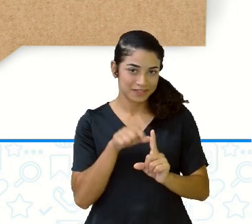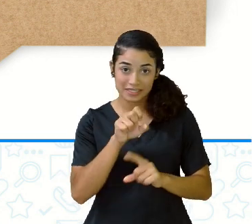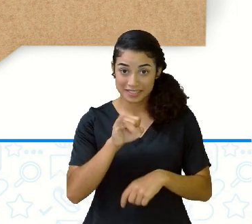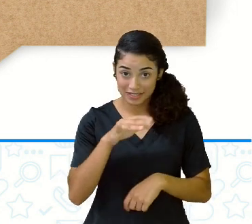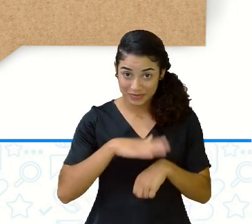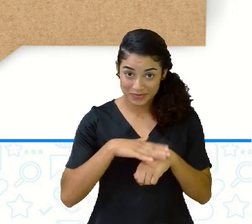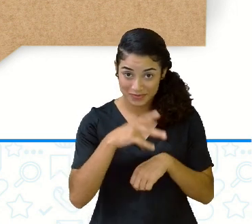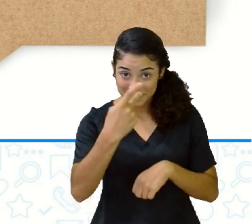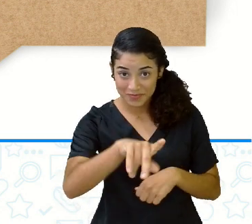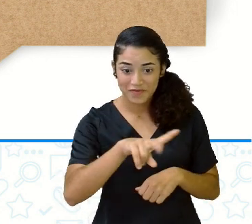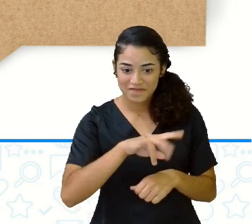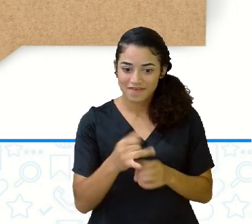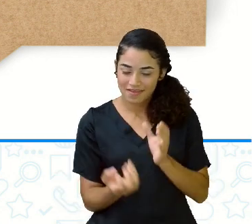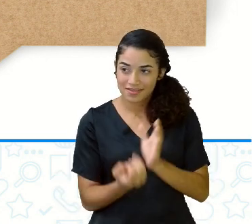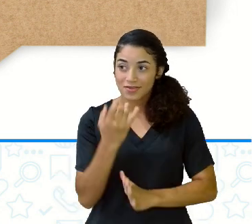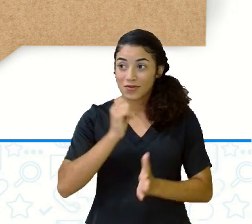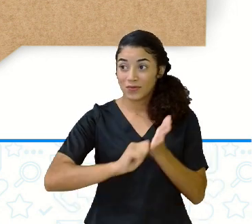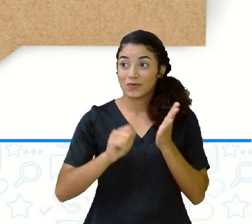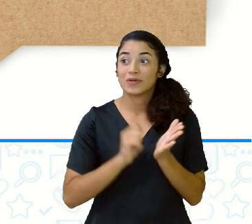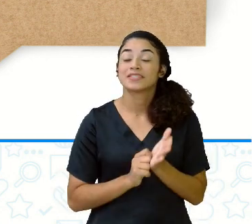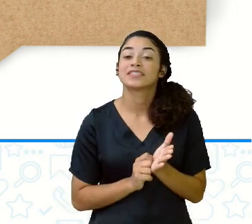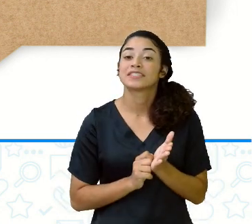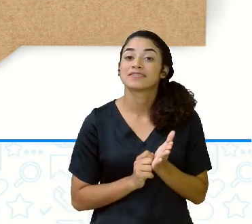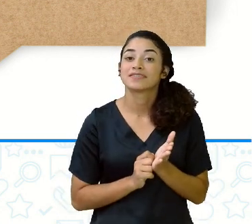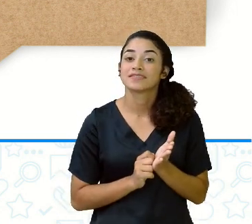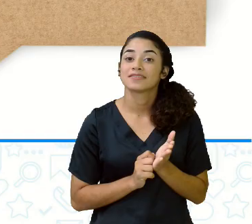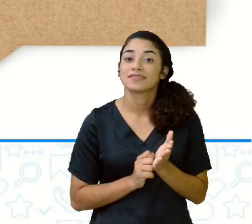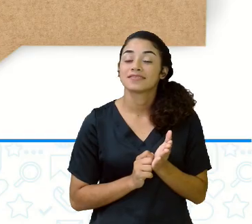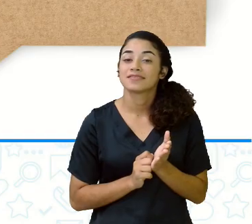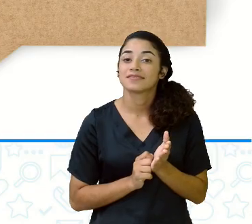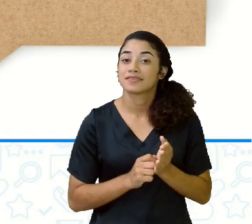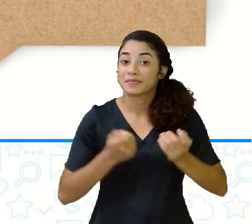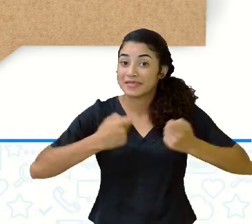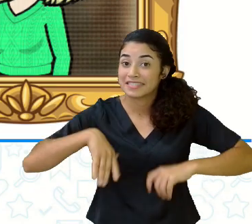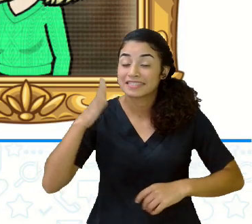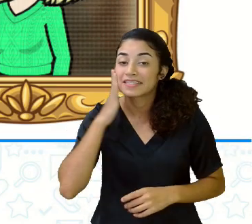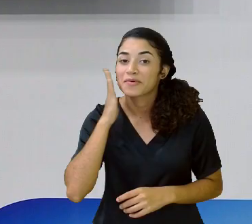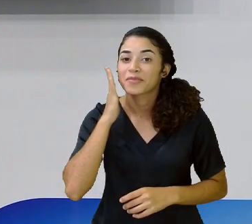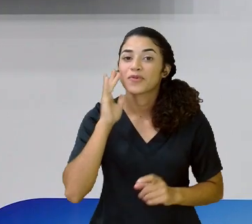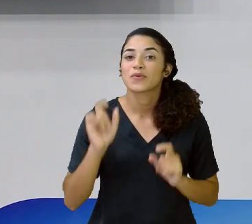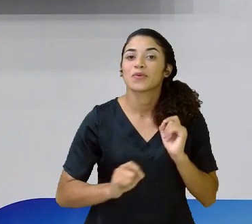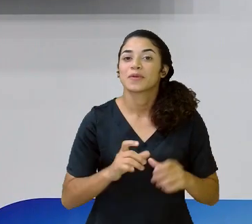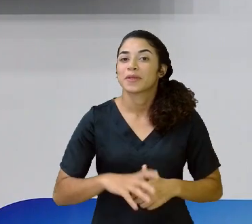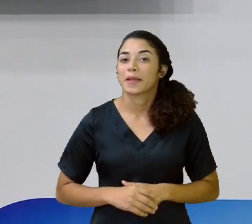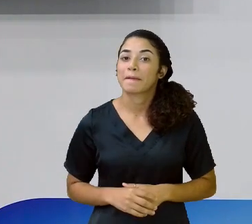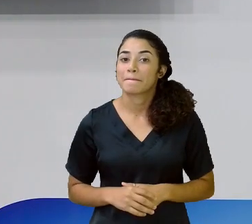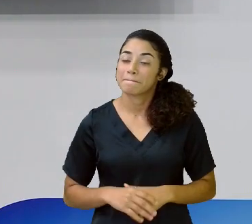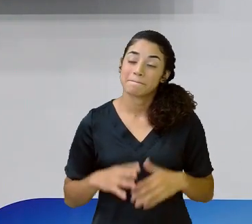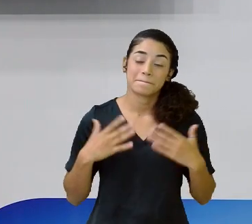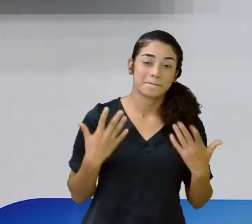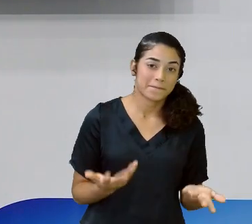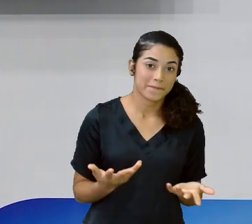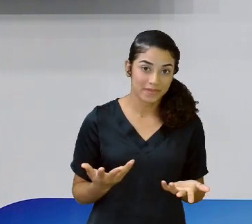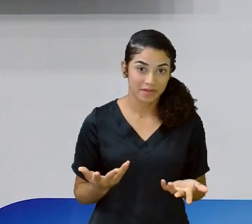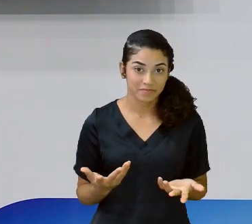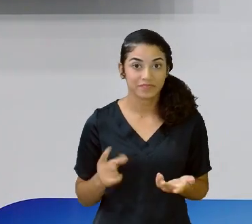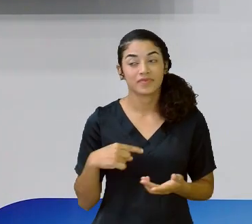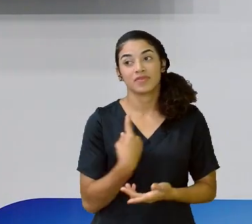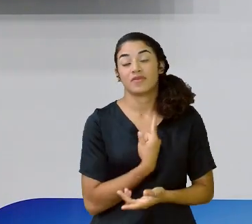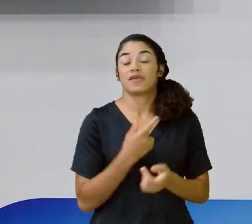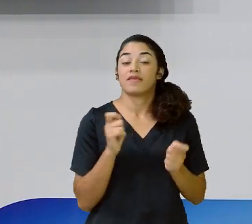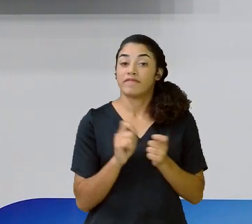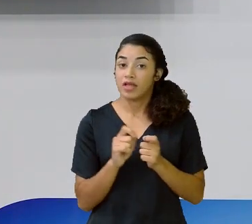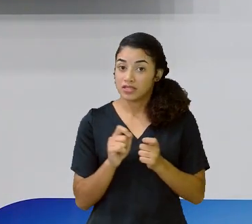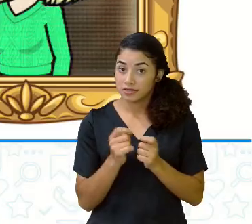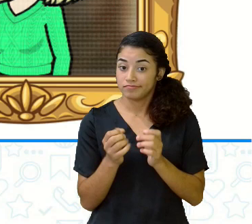hoje, professora Sinara, eu vou escrever uma biografia. O que eu tenho que saber para fazer essa biografia? Então, para a gente